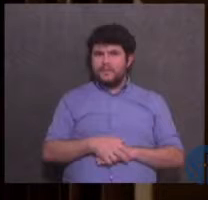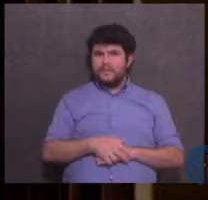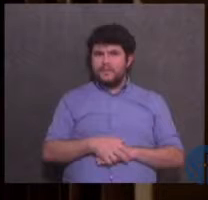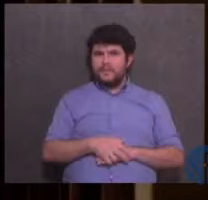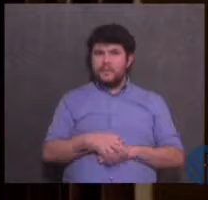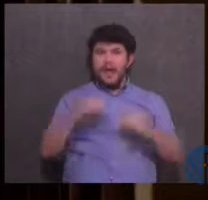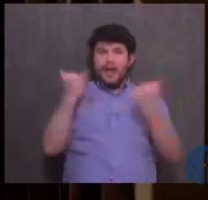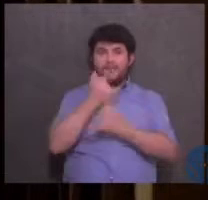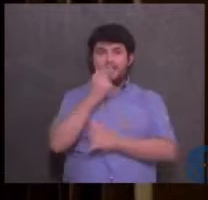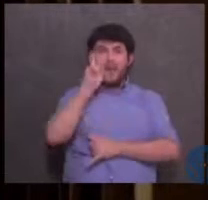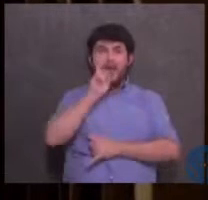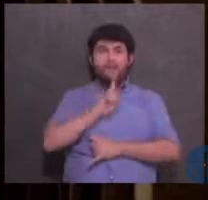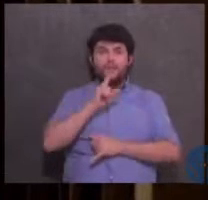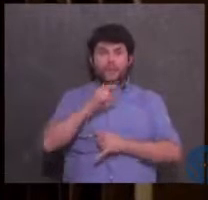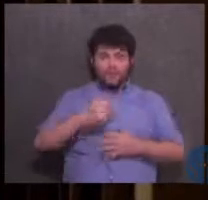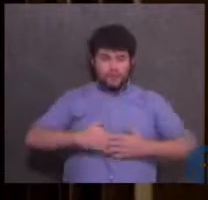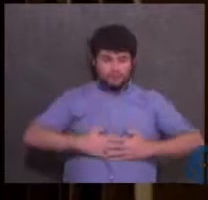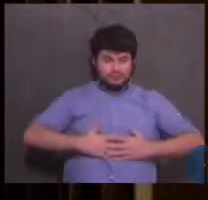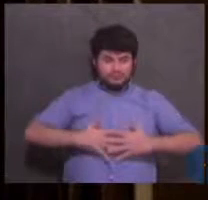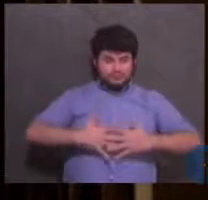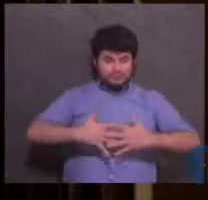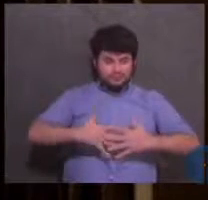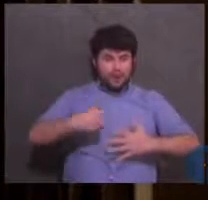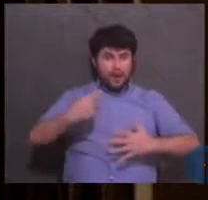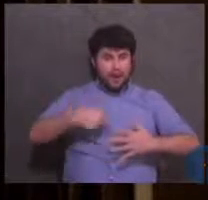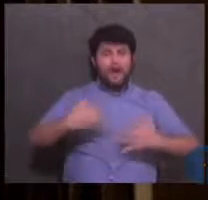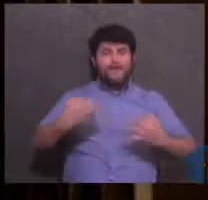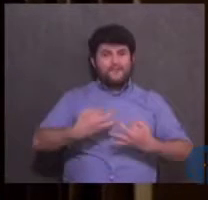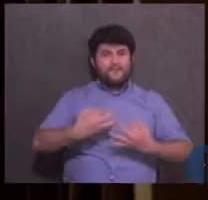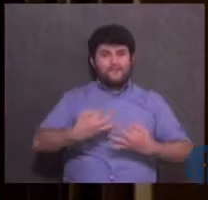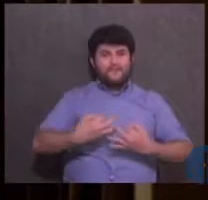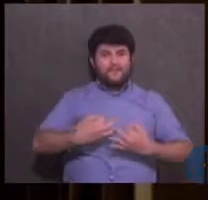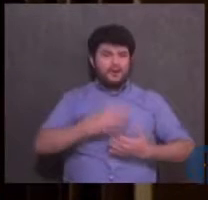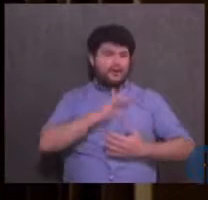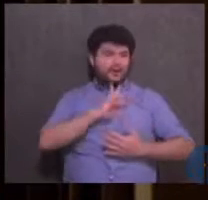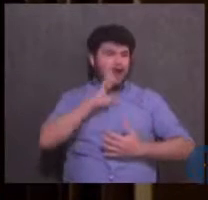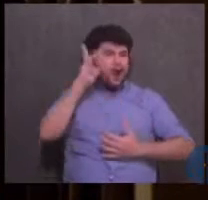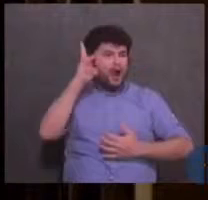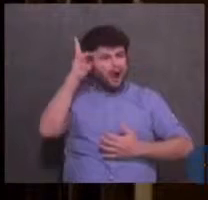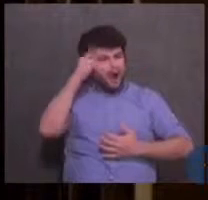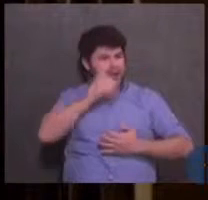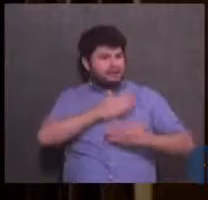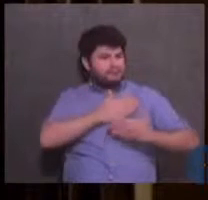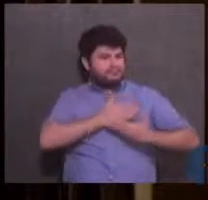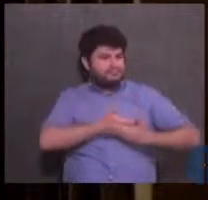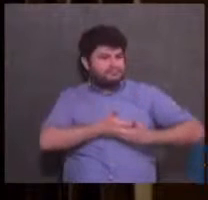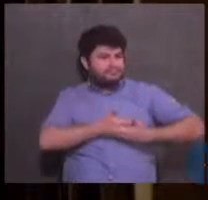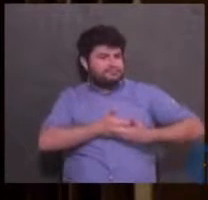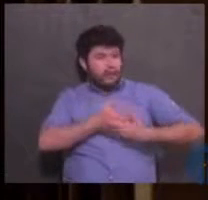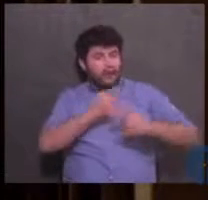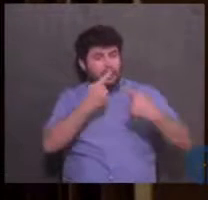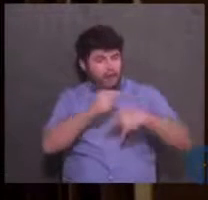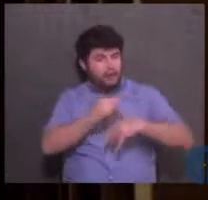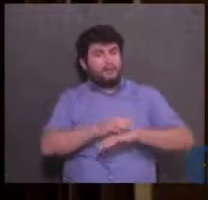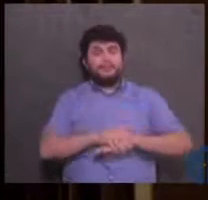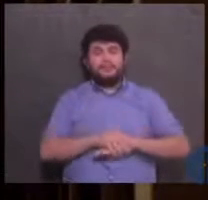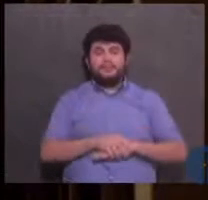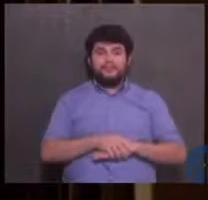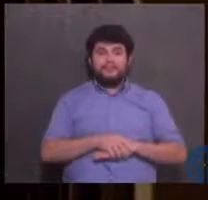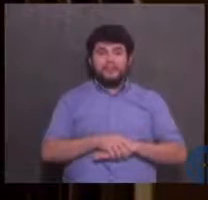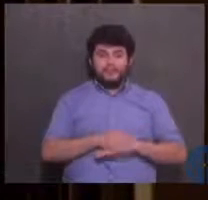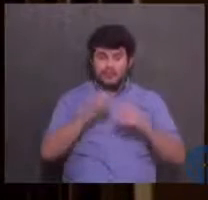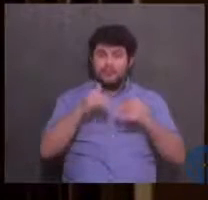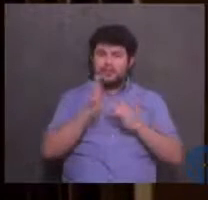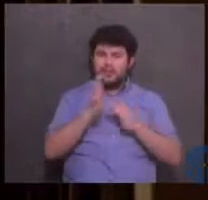Feliz aquela que te trouxe no seu ventre e te amamentou ao seu peito. Mas